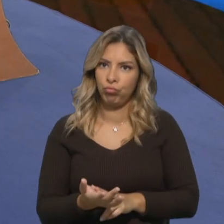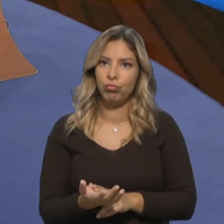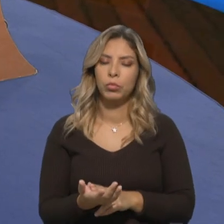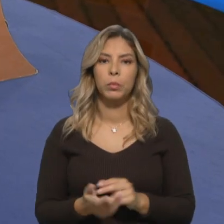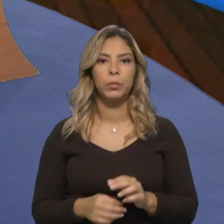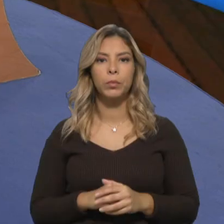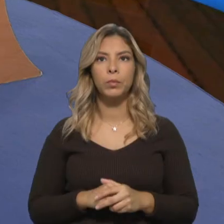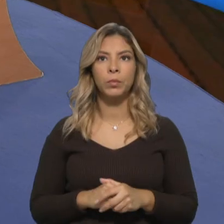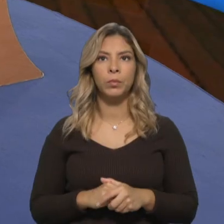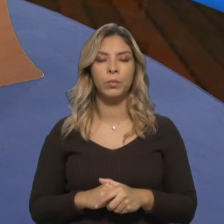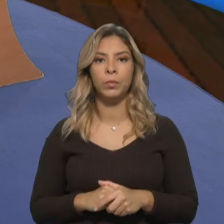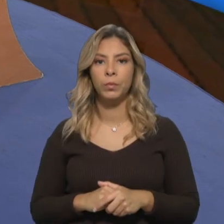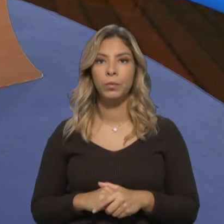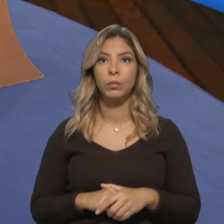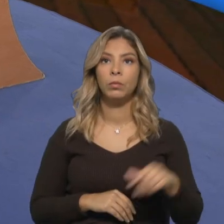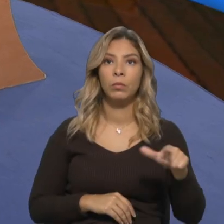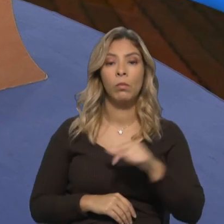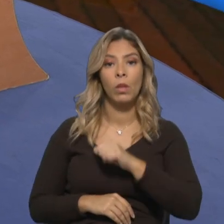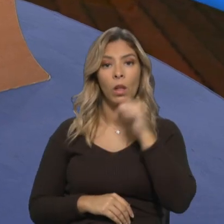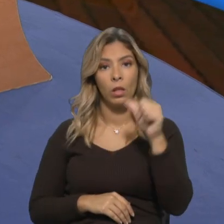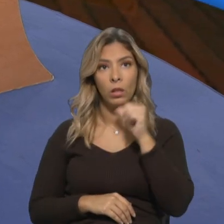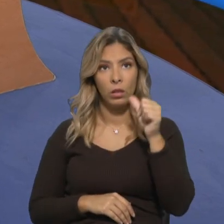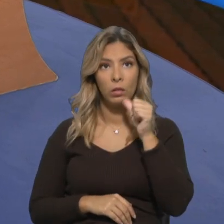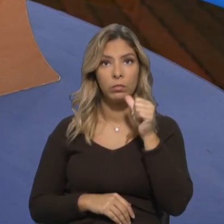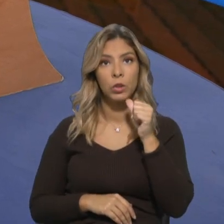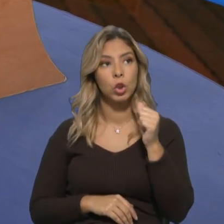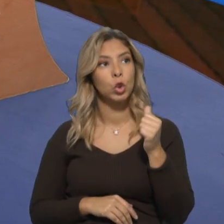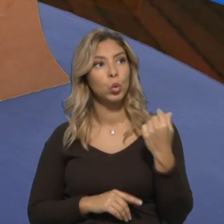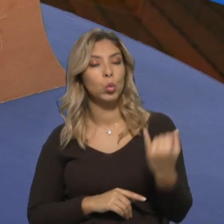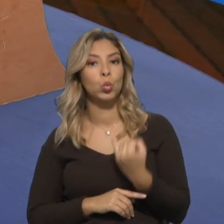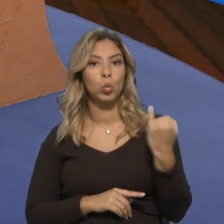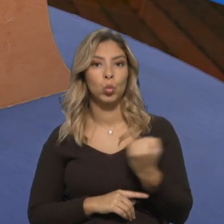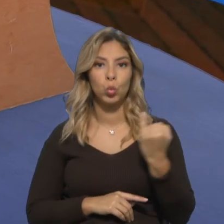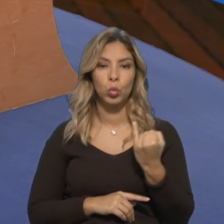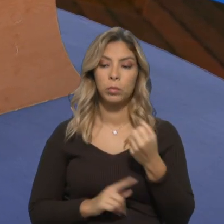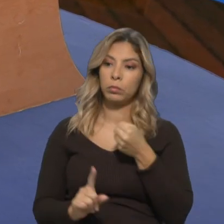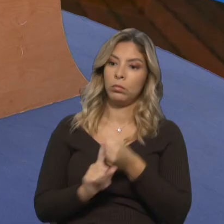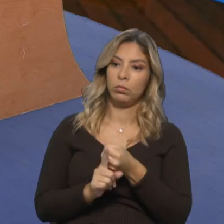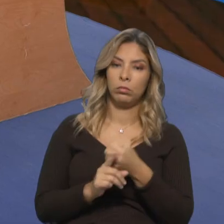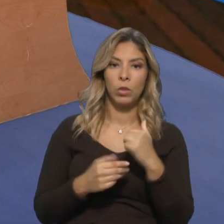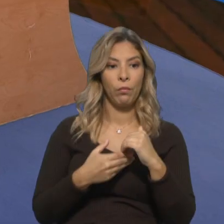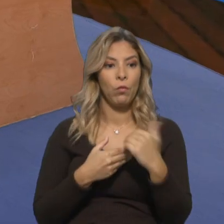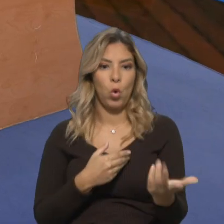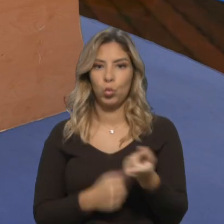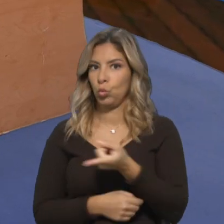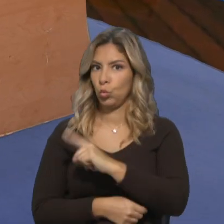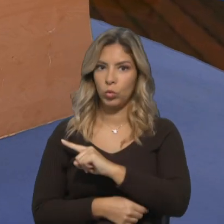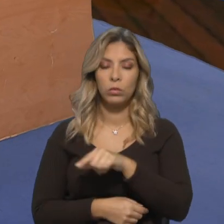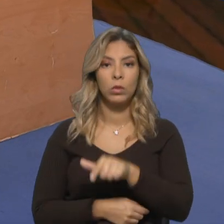possível partir em missão ad gentes, porque nós somos um instituto de cariz missionário para fora, somos